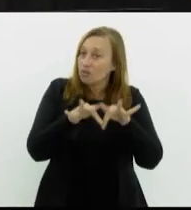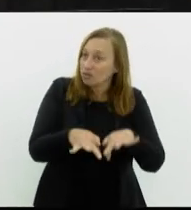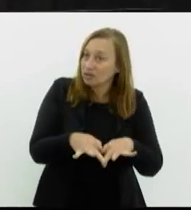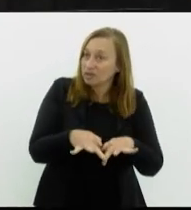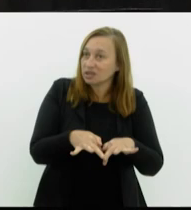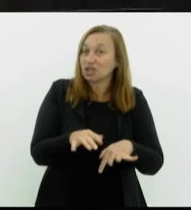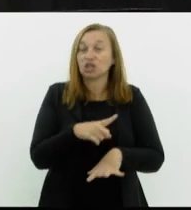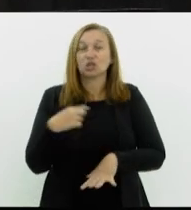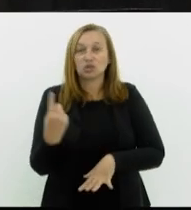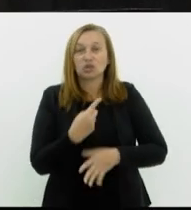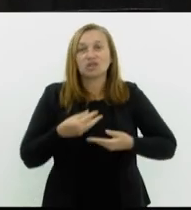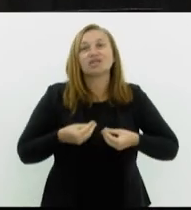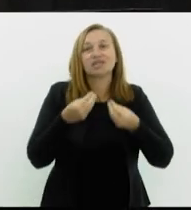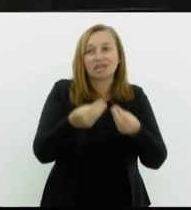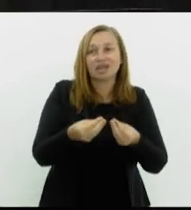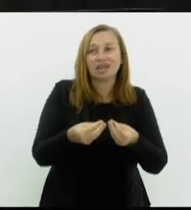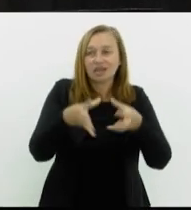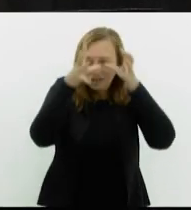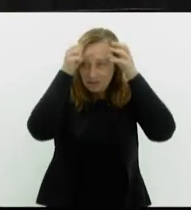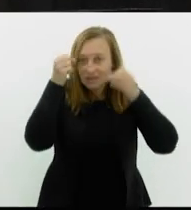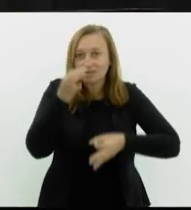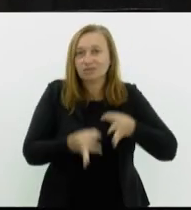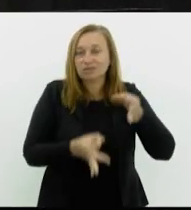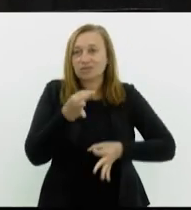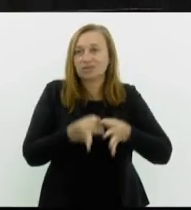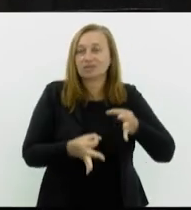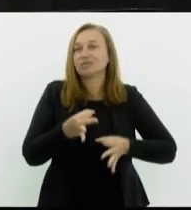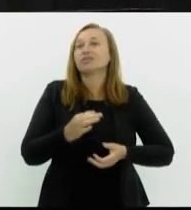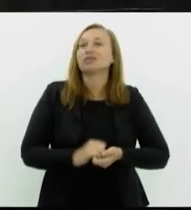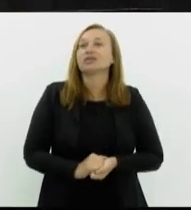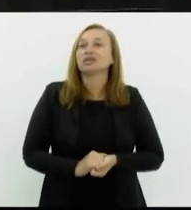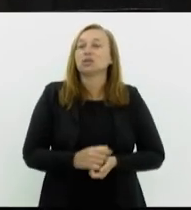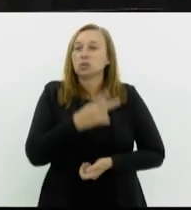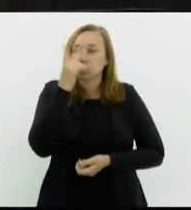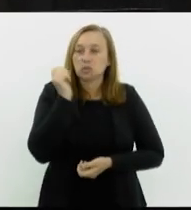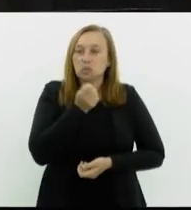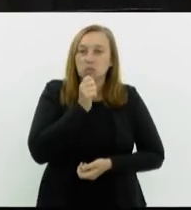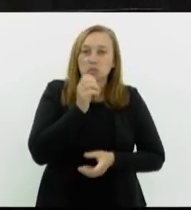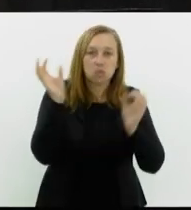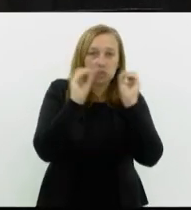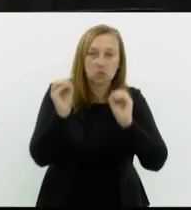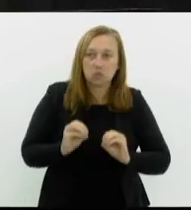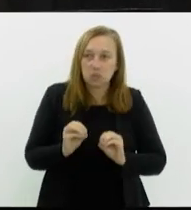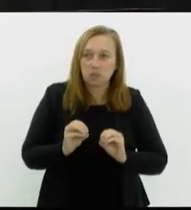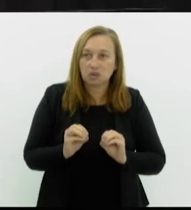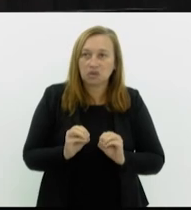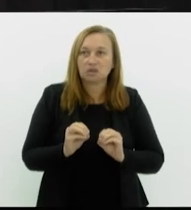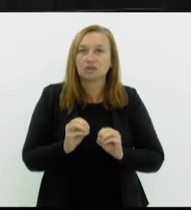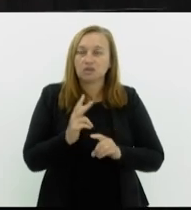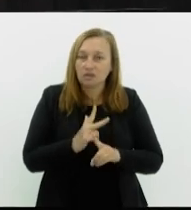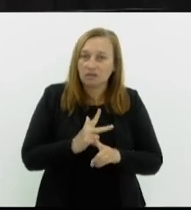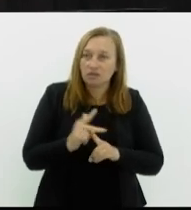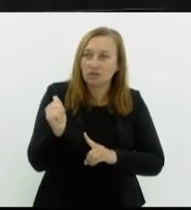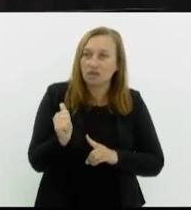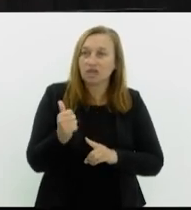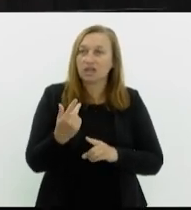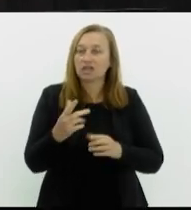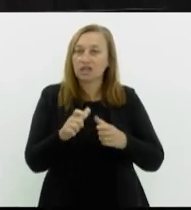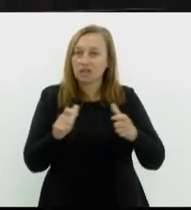e nós entregamos o tribunal com superávit. E ninguém falou isso. E foi uma grande vitória